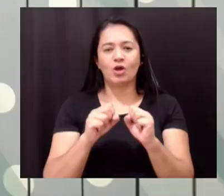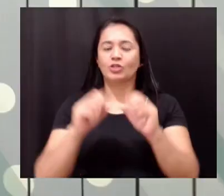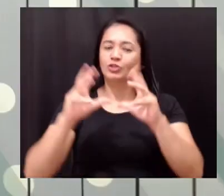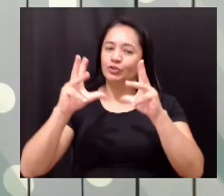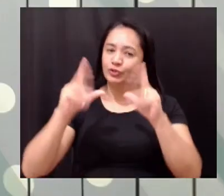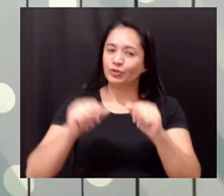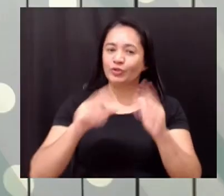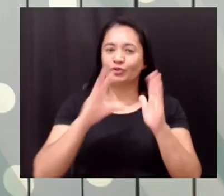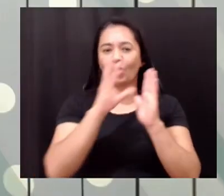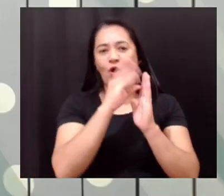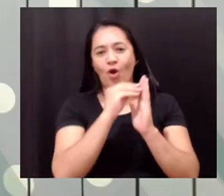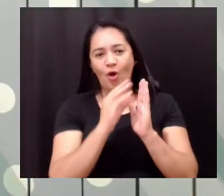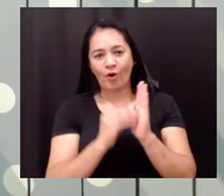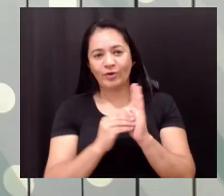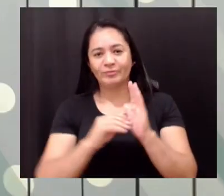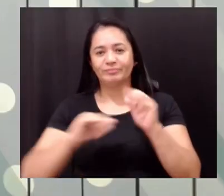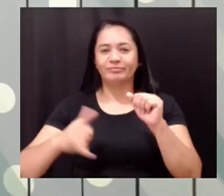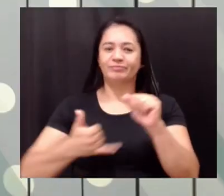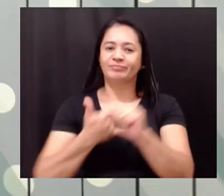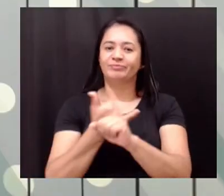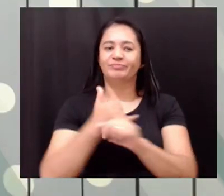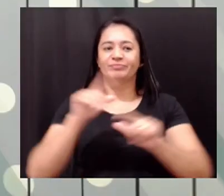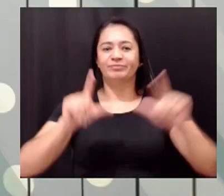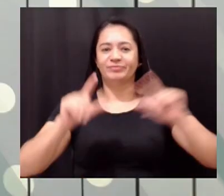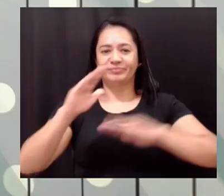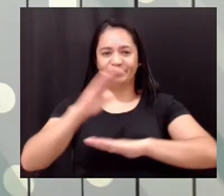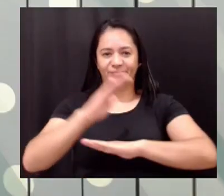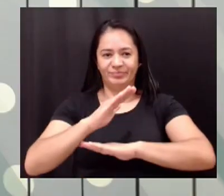no YouTube da TV Câmara Campinas. E não se